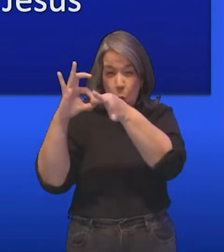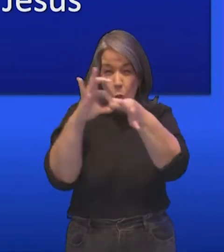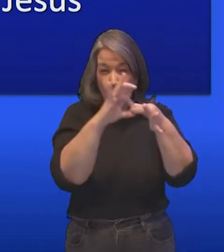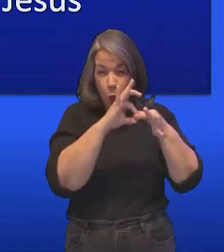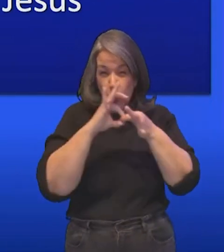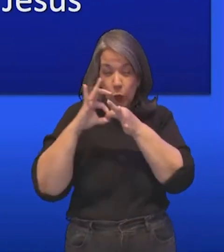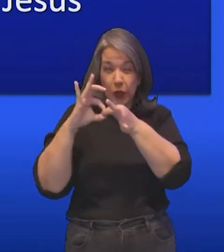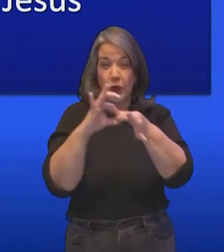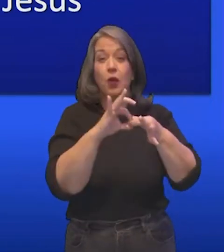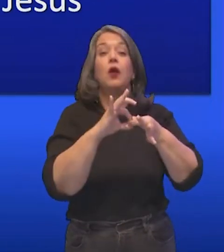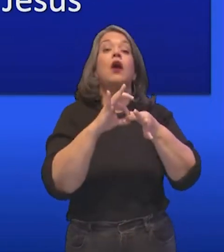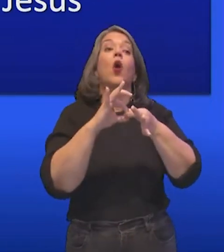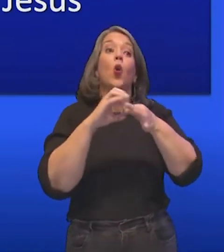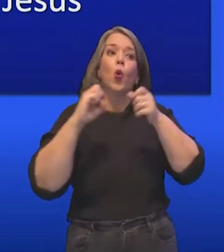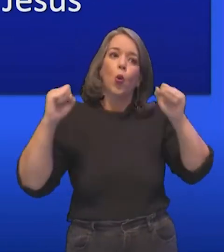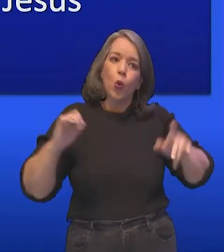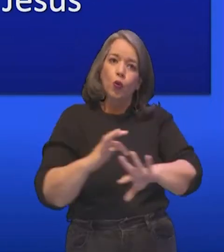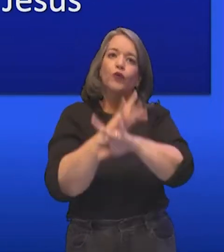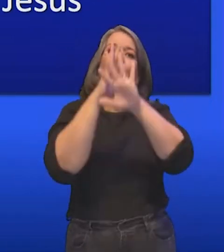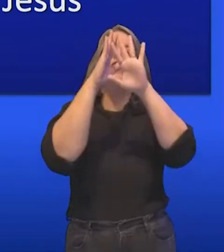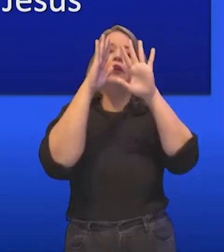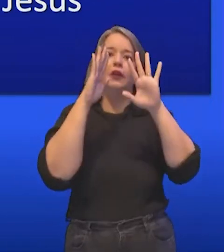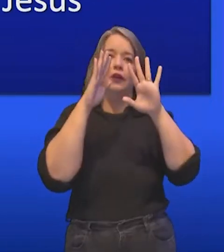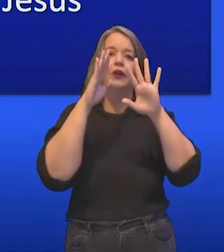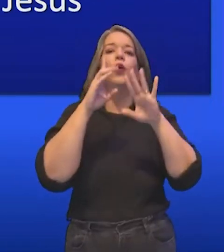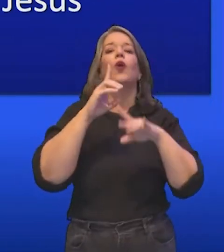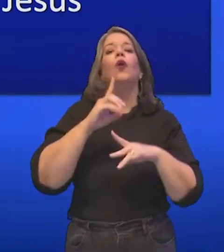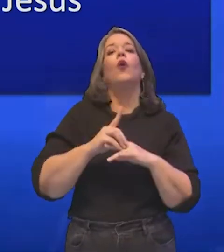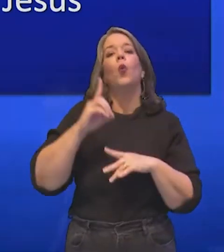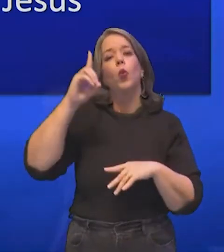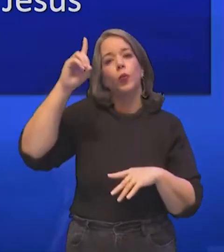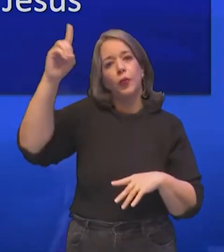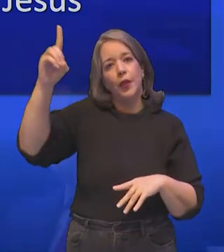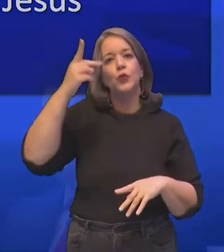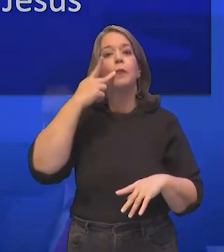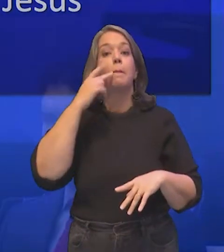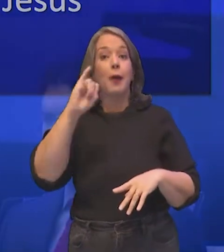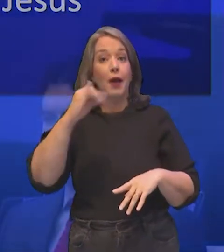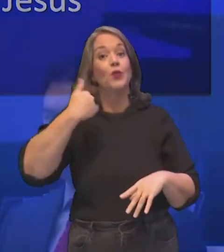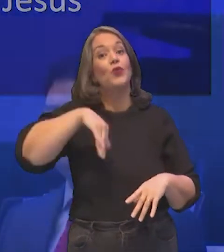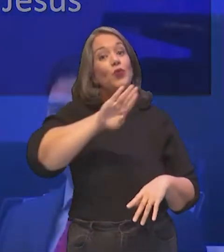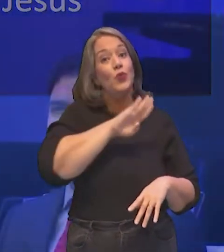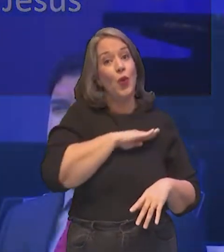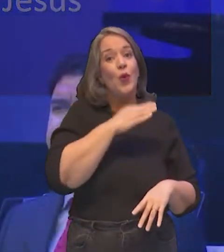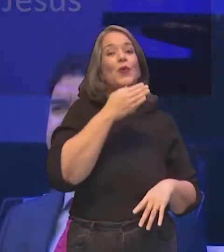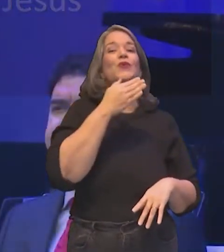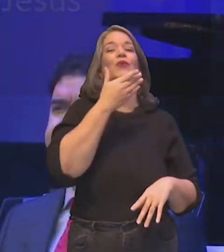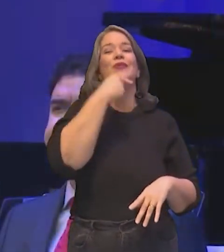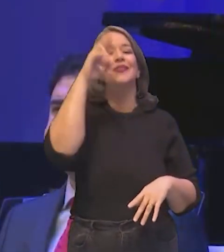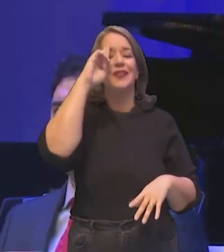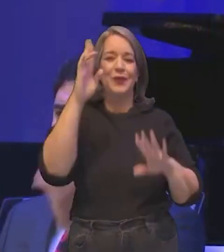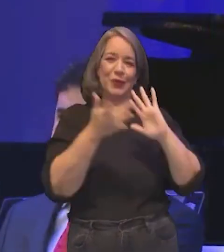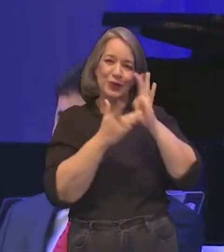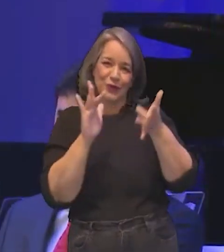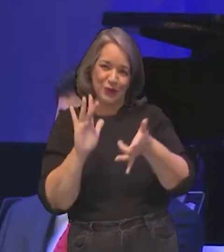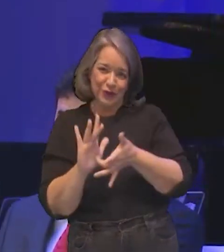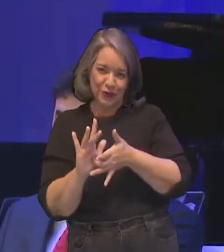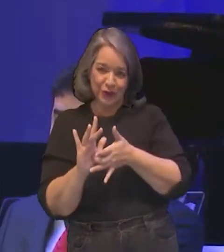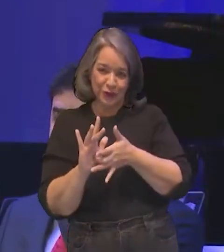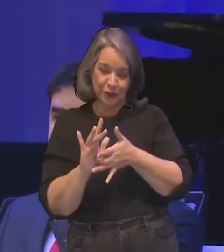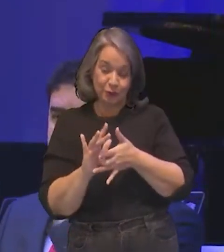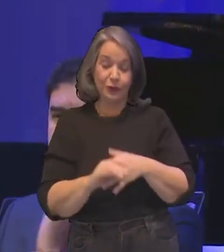Pai de nosso Senhor Jesus. Deus nos ensina aqui que nós devemos glorificar a Deus de